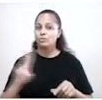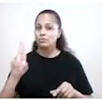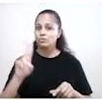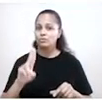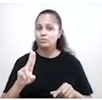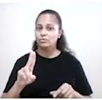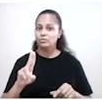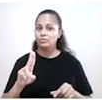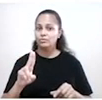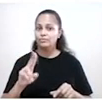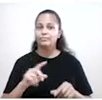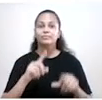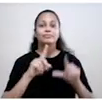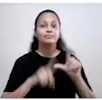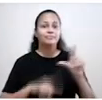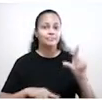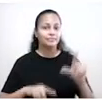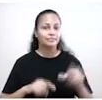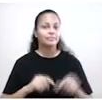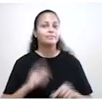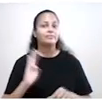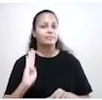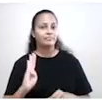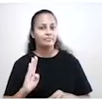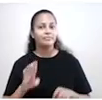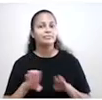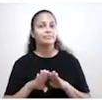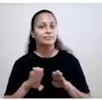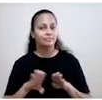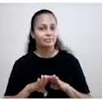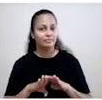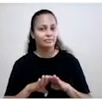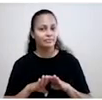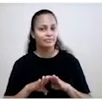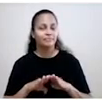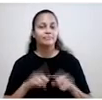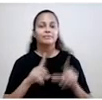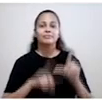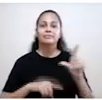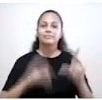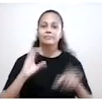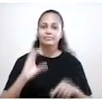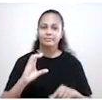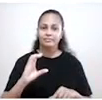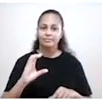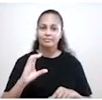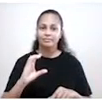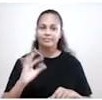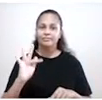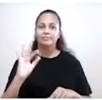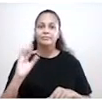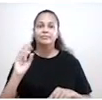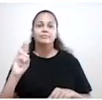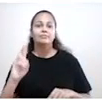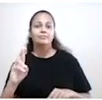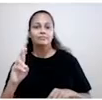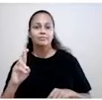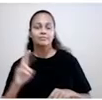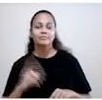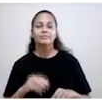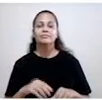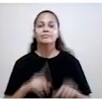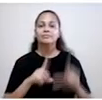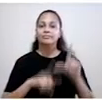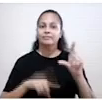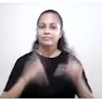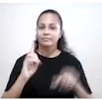de since, na B também de since, na letra C for, na letter